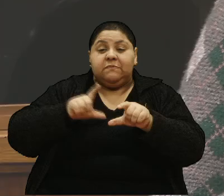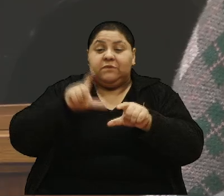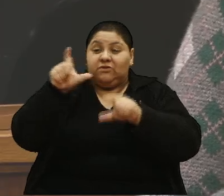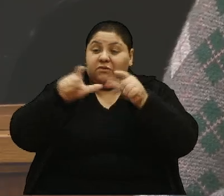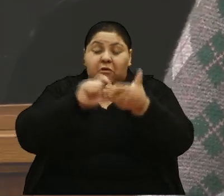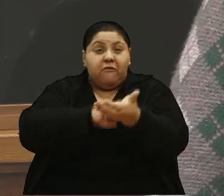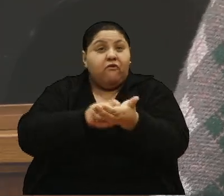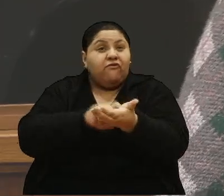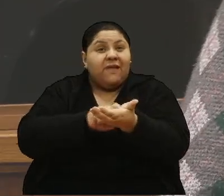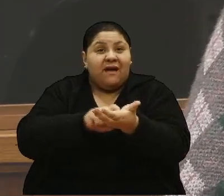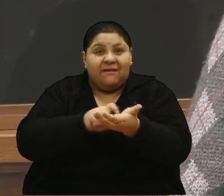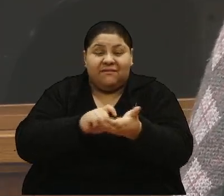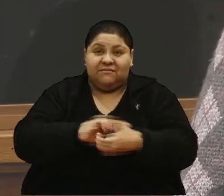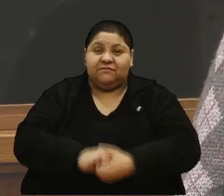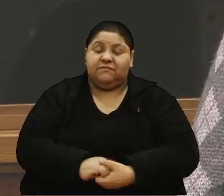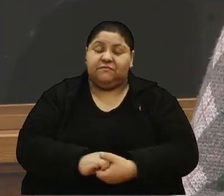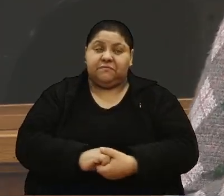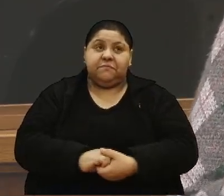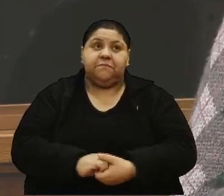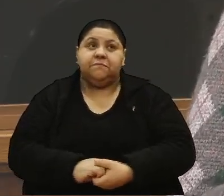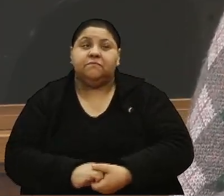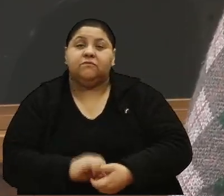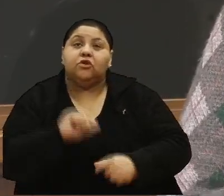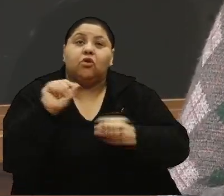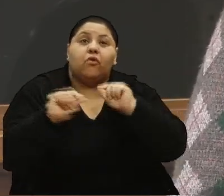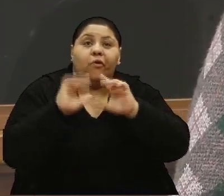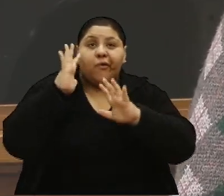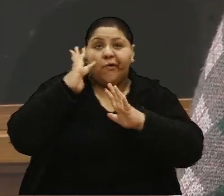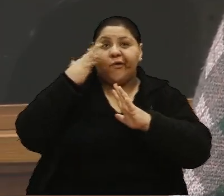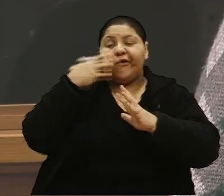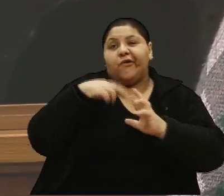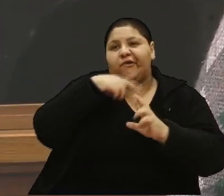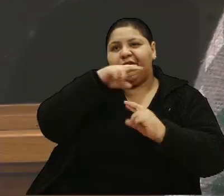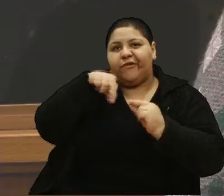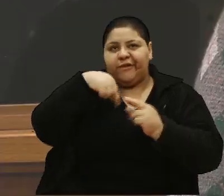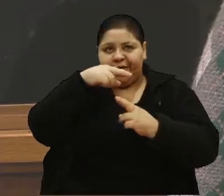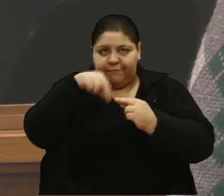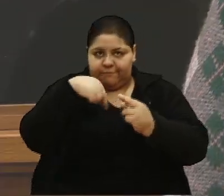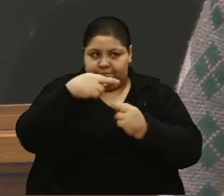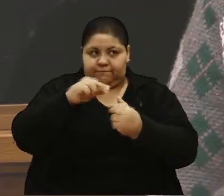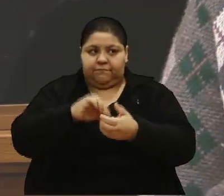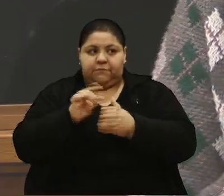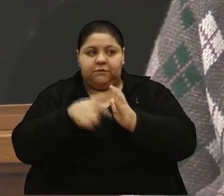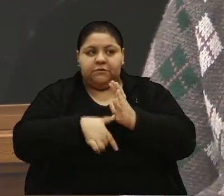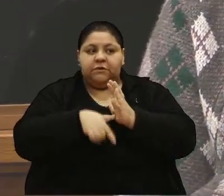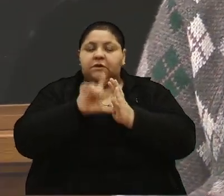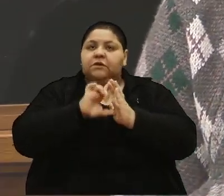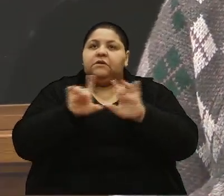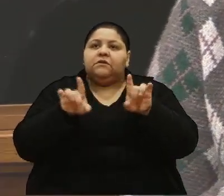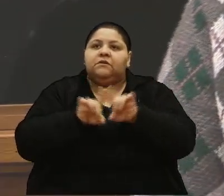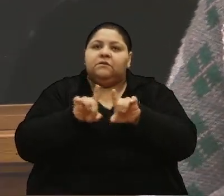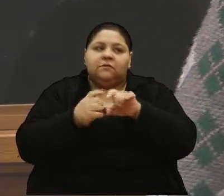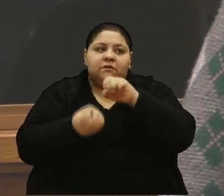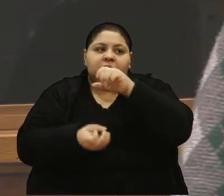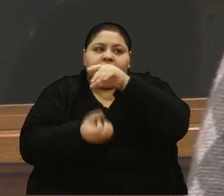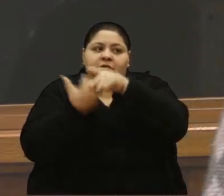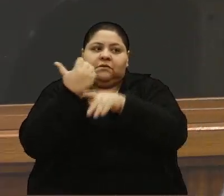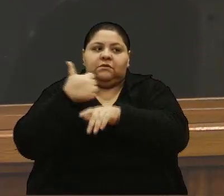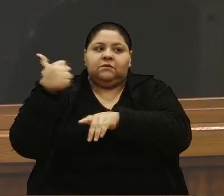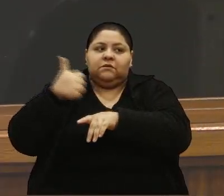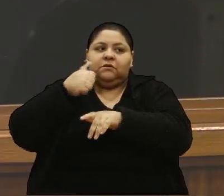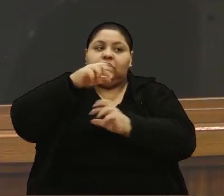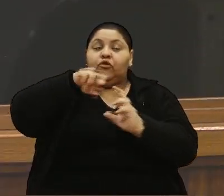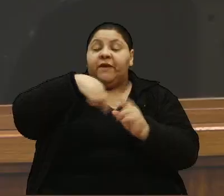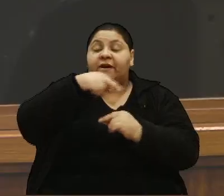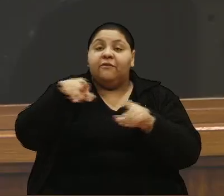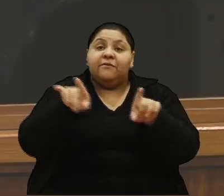revoltadas com o que está acontecendo com as reciclagens. Antigamente, quando surgiram as primeiras reciclagens